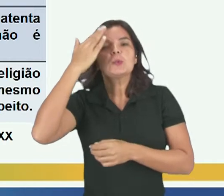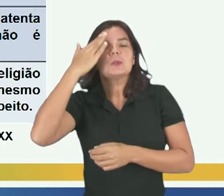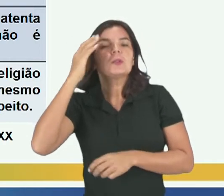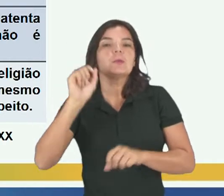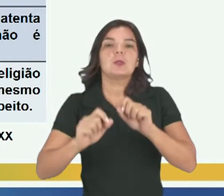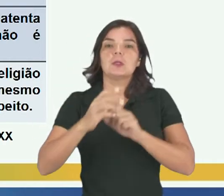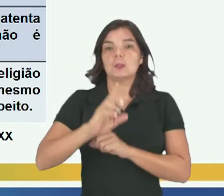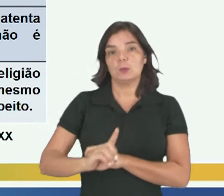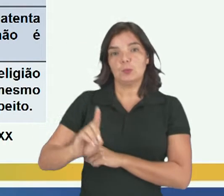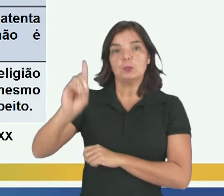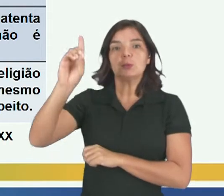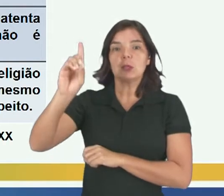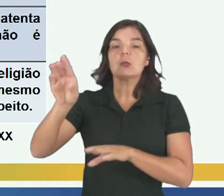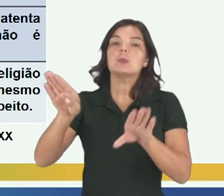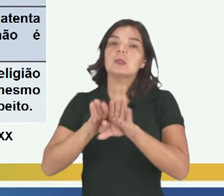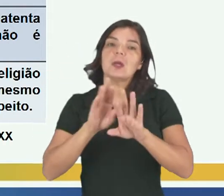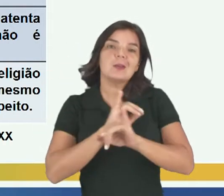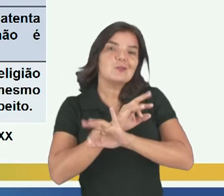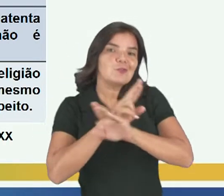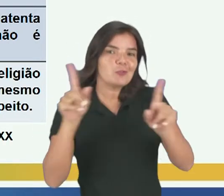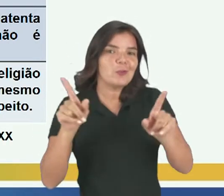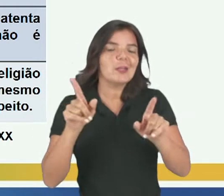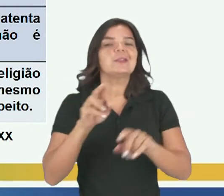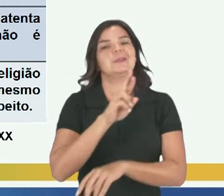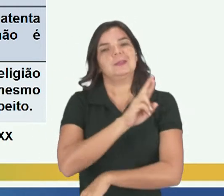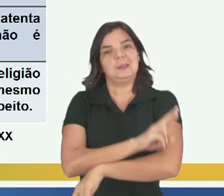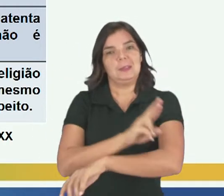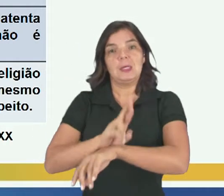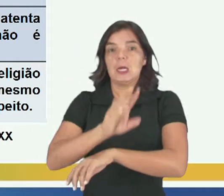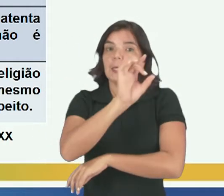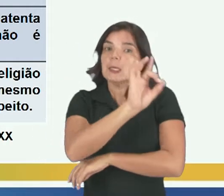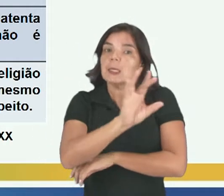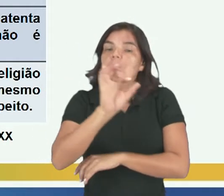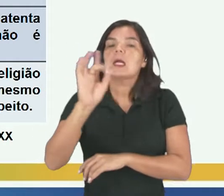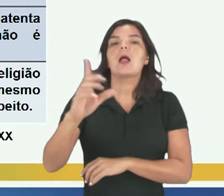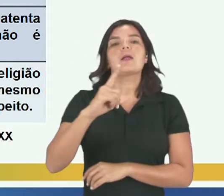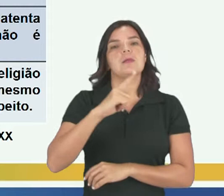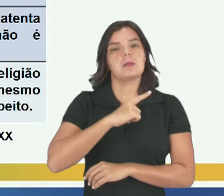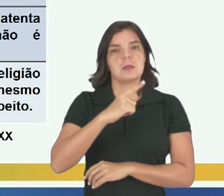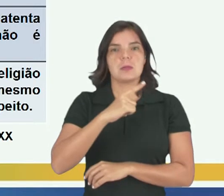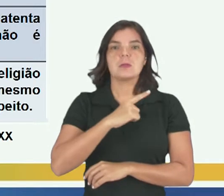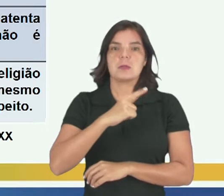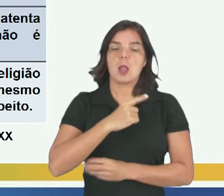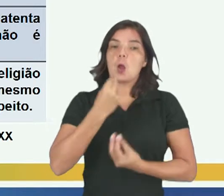das divindades e das diferentes religiões. Então, cada um tem